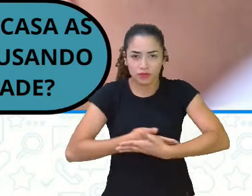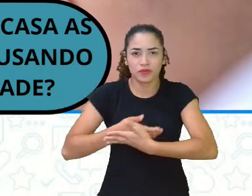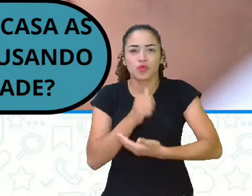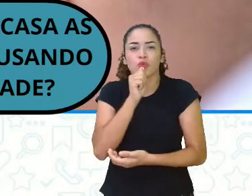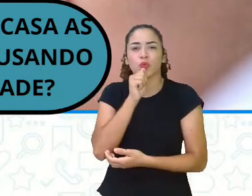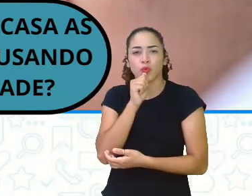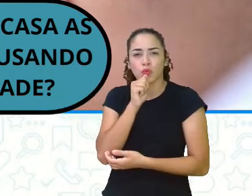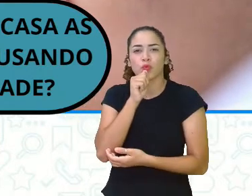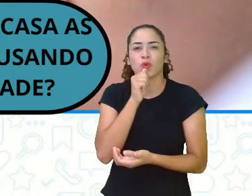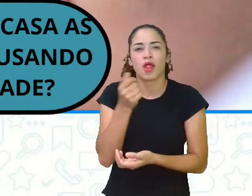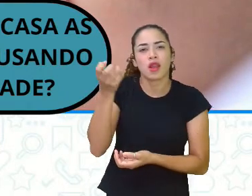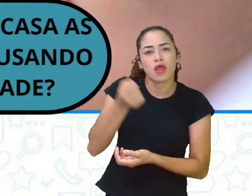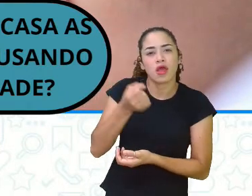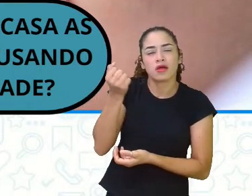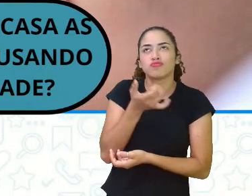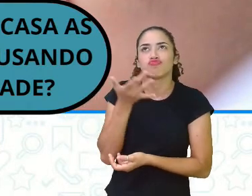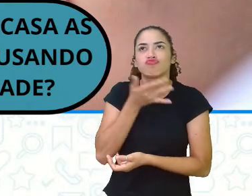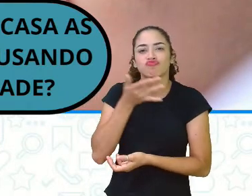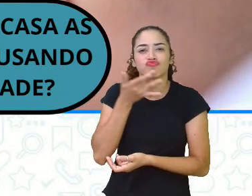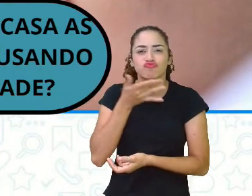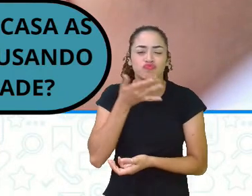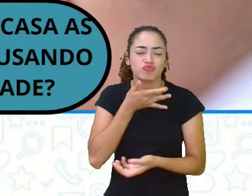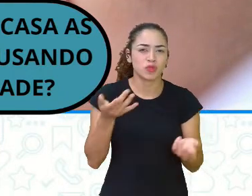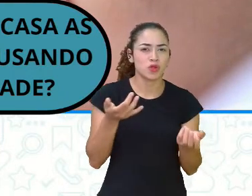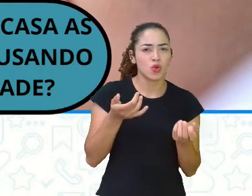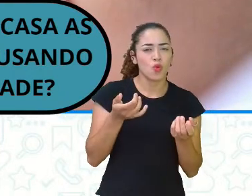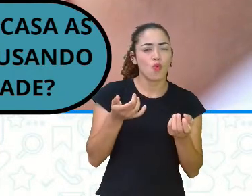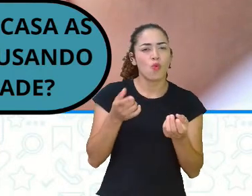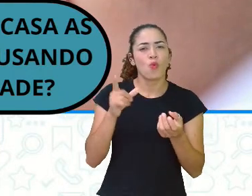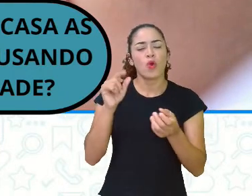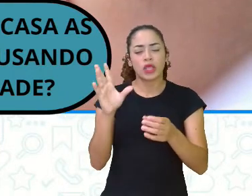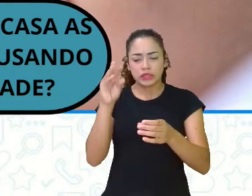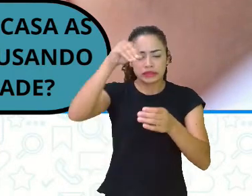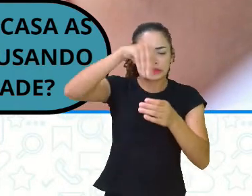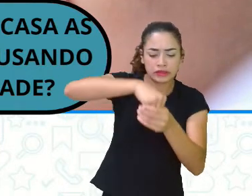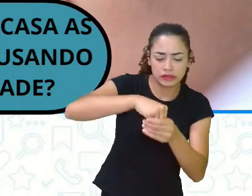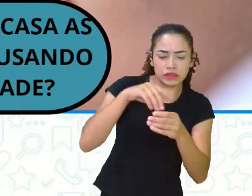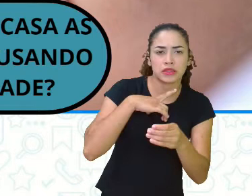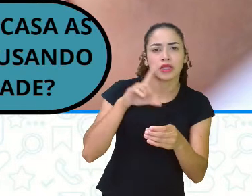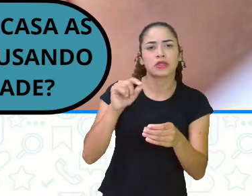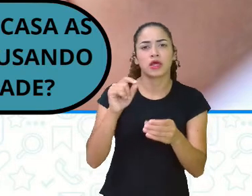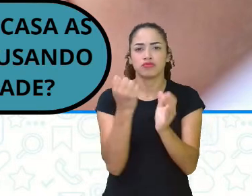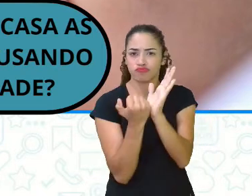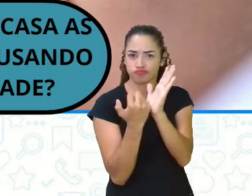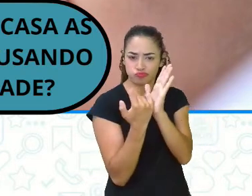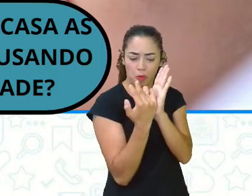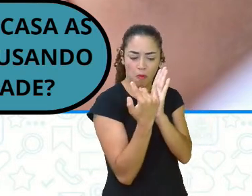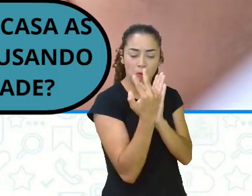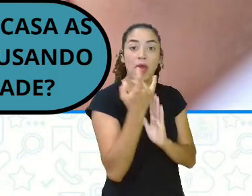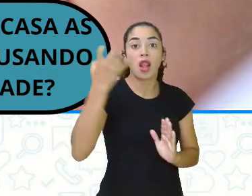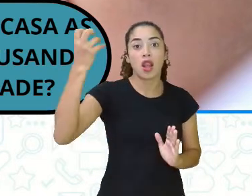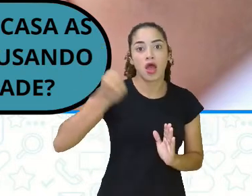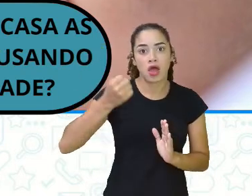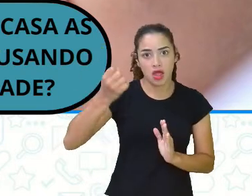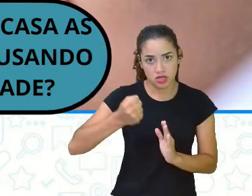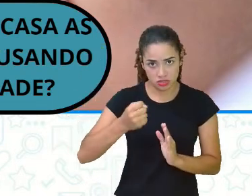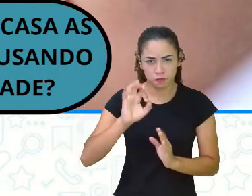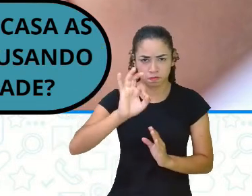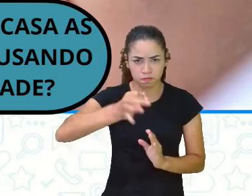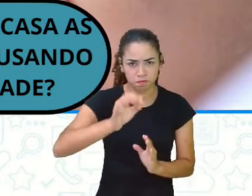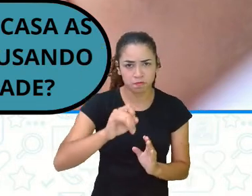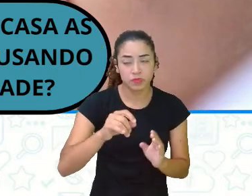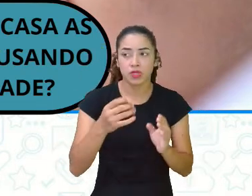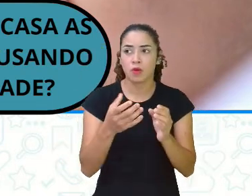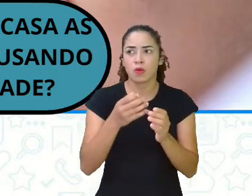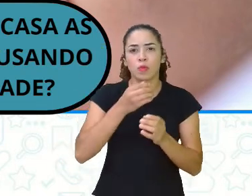bem gostoso. E o que é que tem dentro dessa mamadeira? O líquido, né, que é o leite. E essa mamadeira está